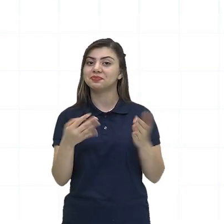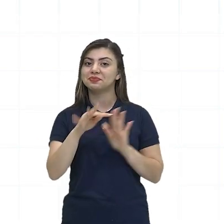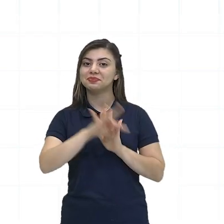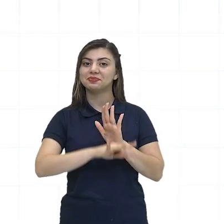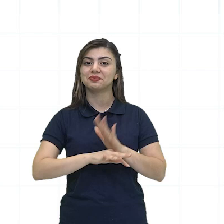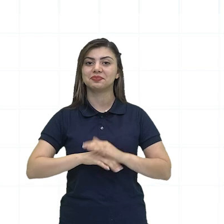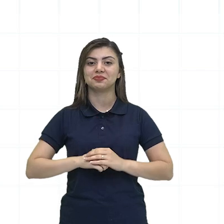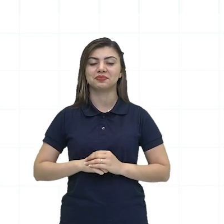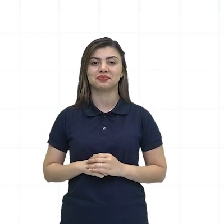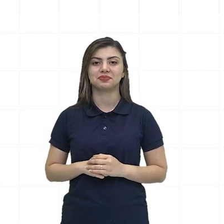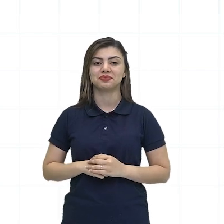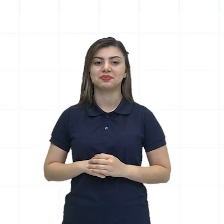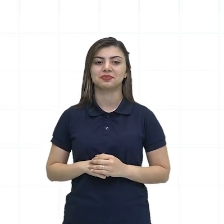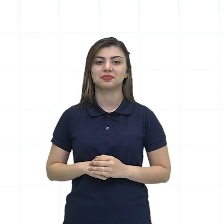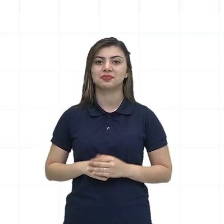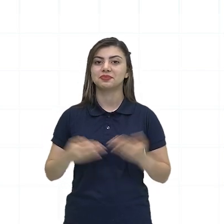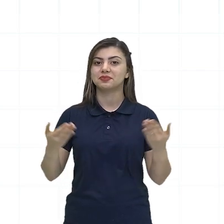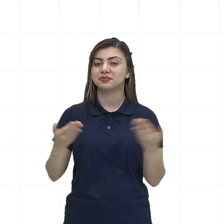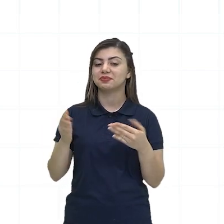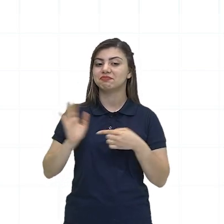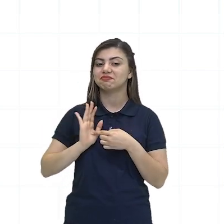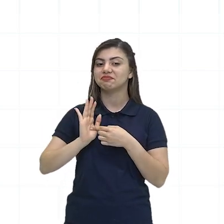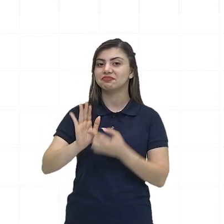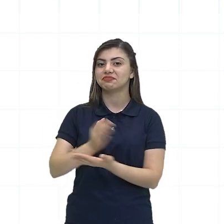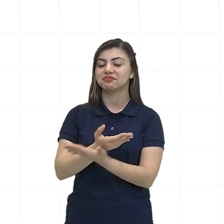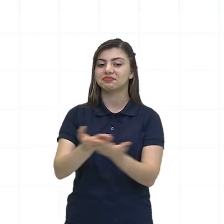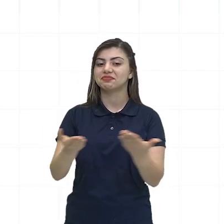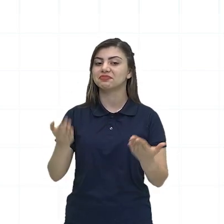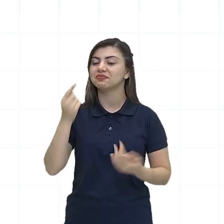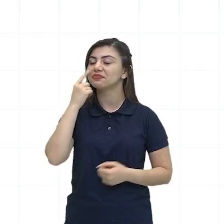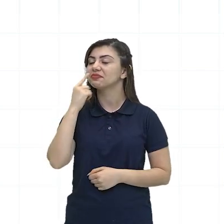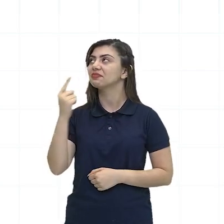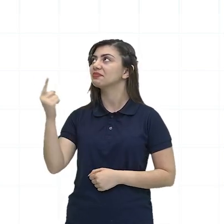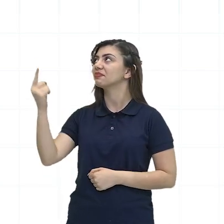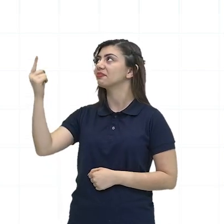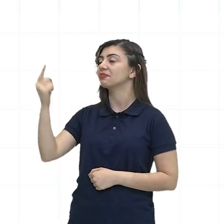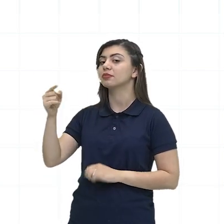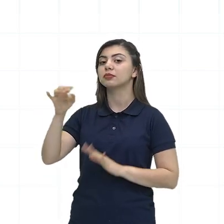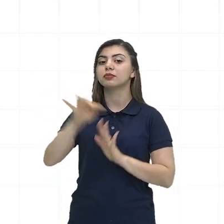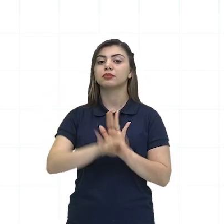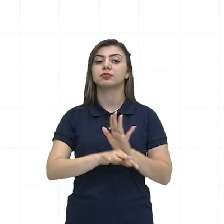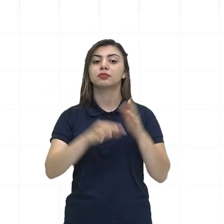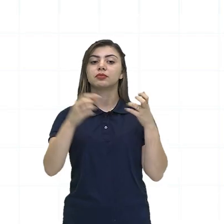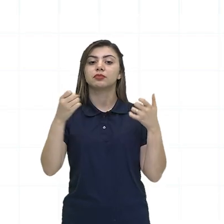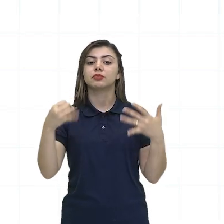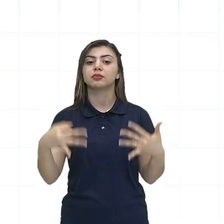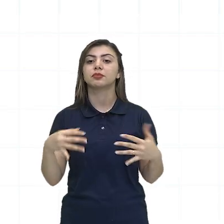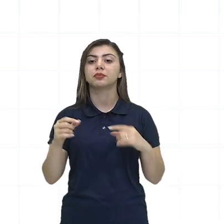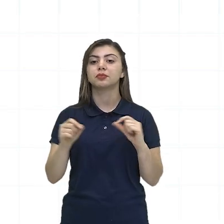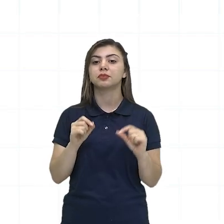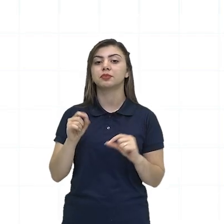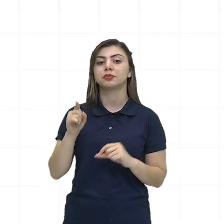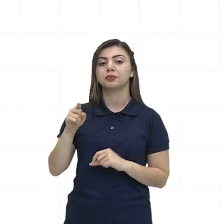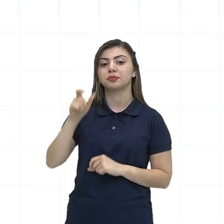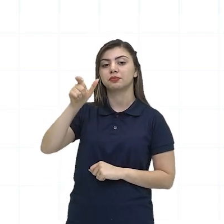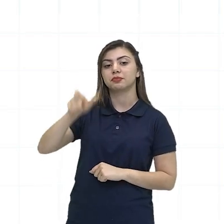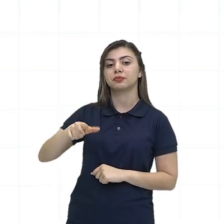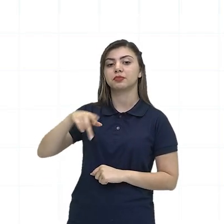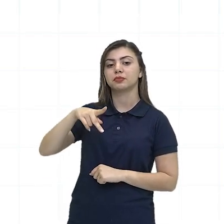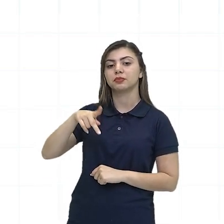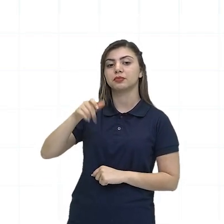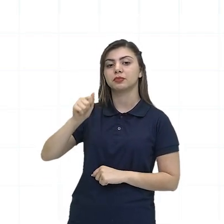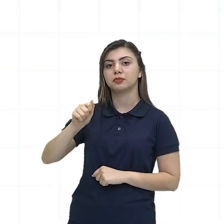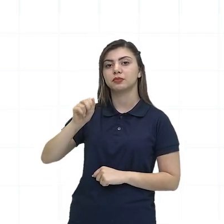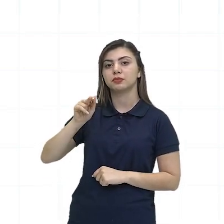texto, onde eu vou mostrar para vocês. Aqui o texto é sobre o Paul. Você vai observar que eu vou